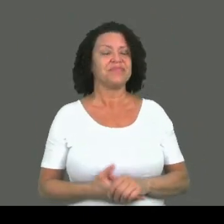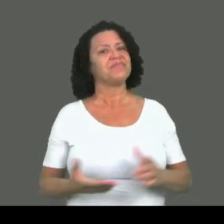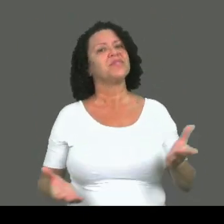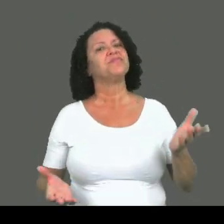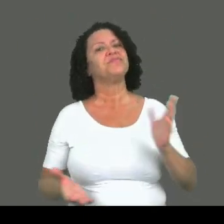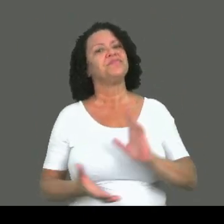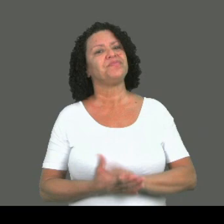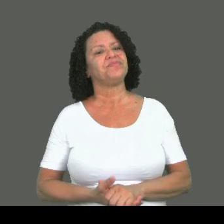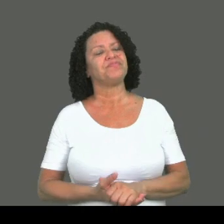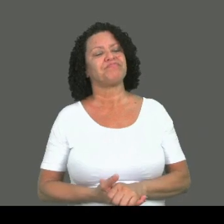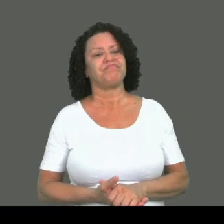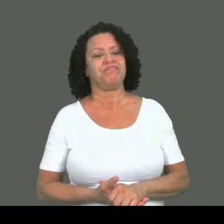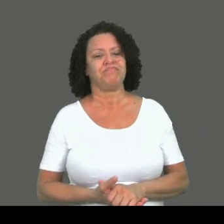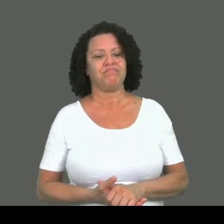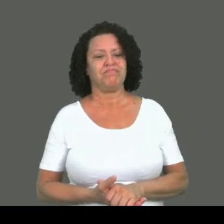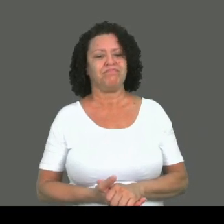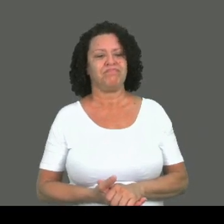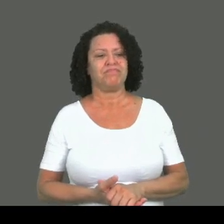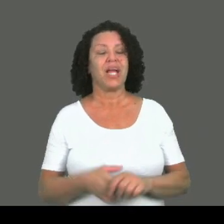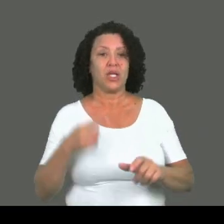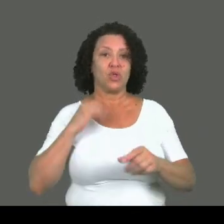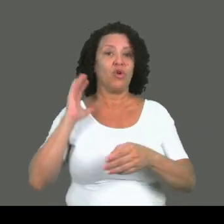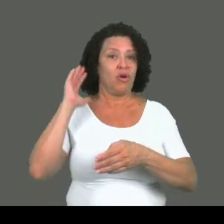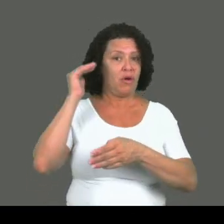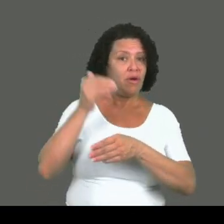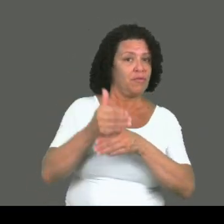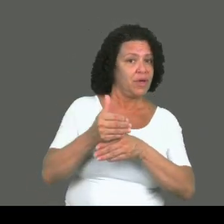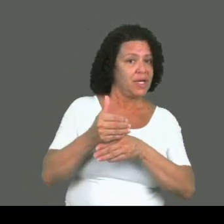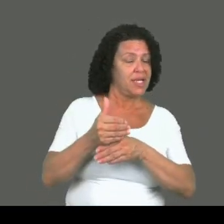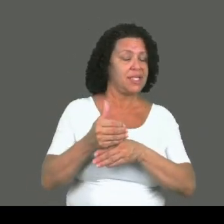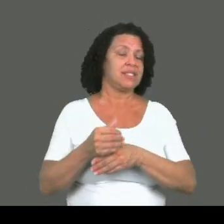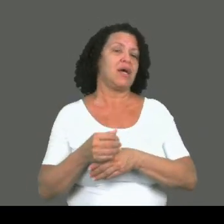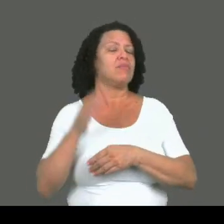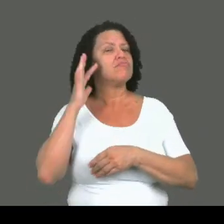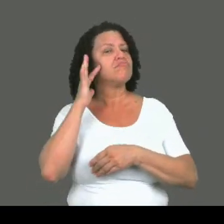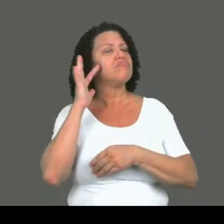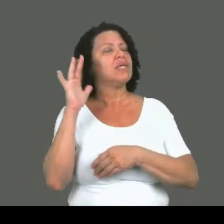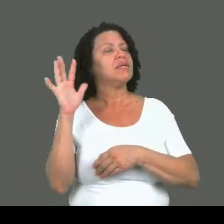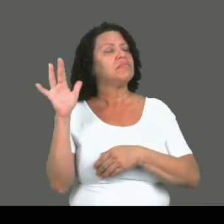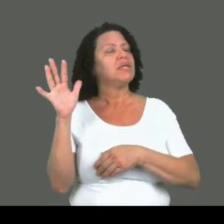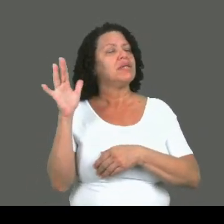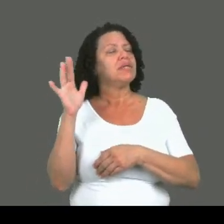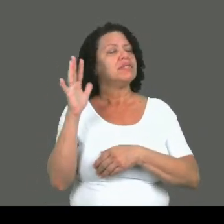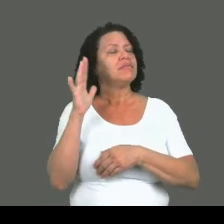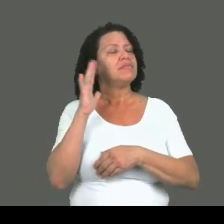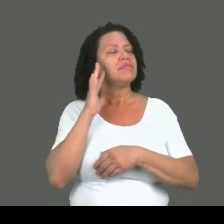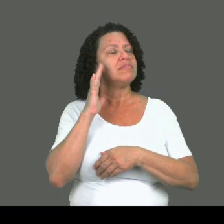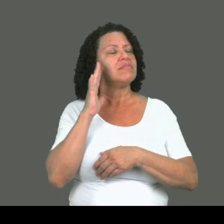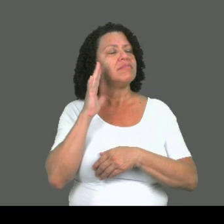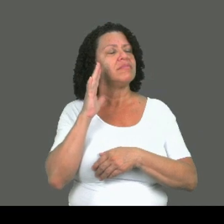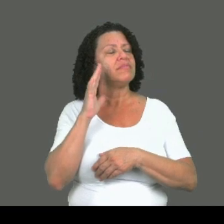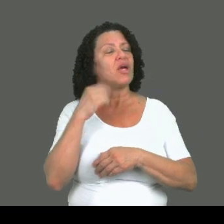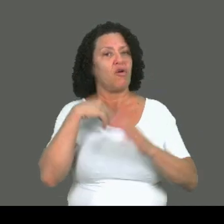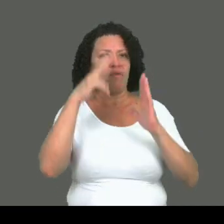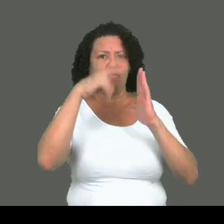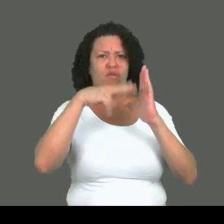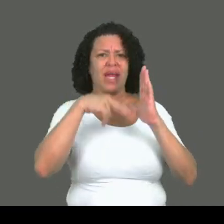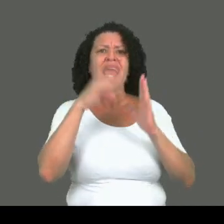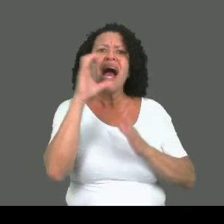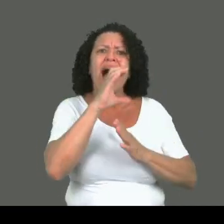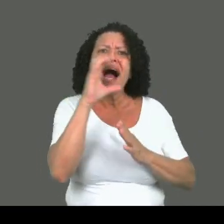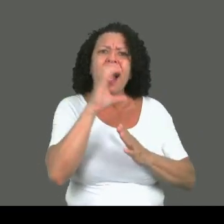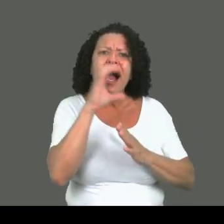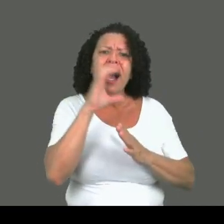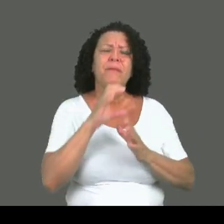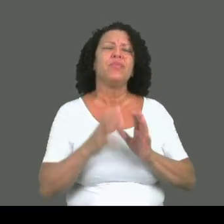Gente, eu estou finalizando agora nossa reflexão. Vou ler para vocês rapidamente.